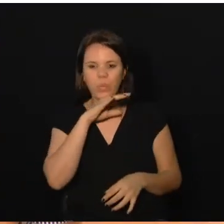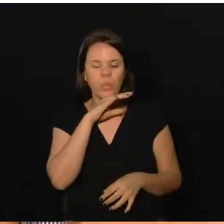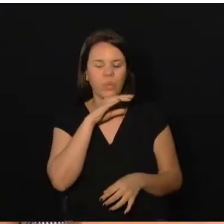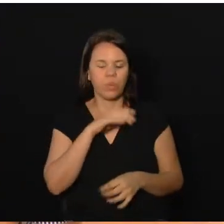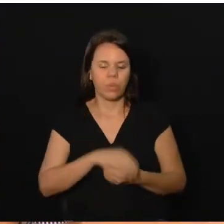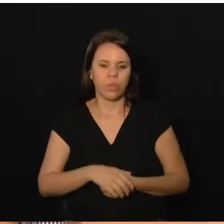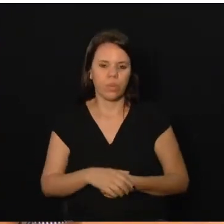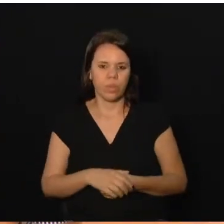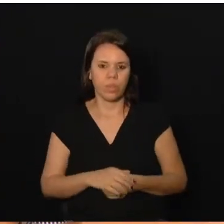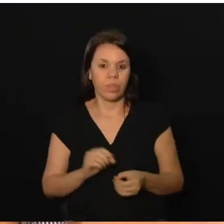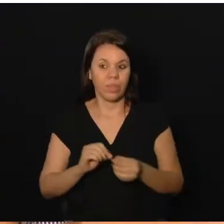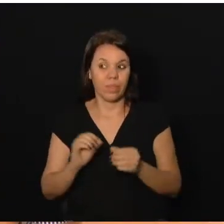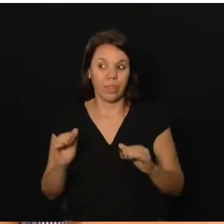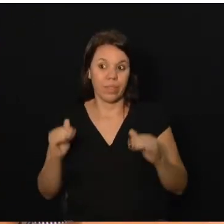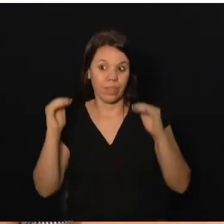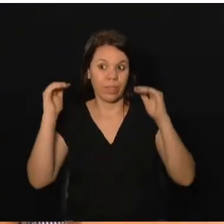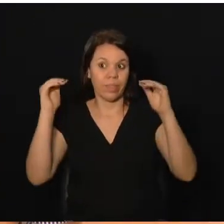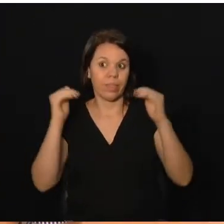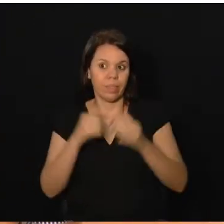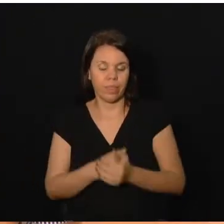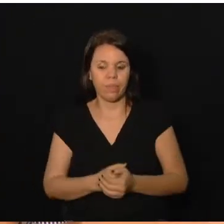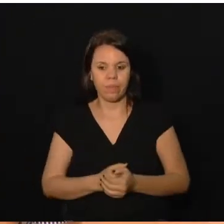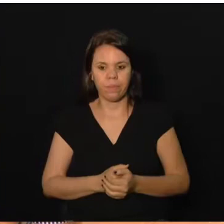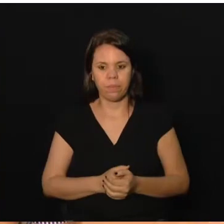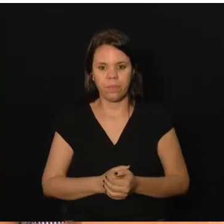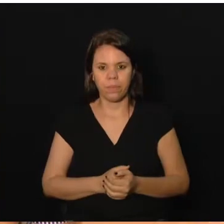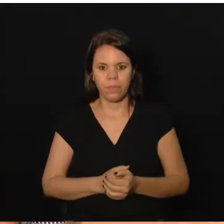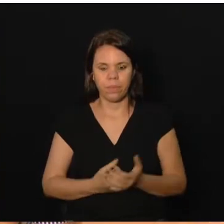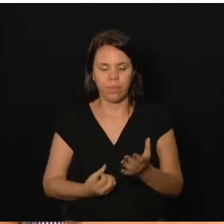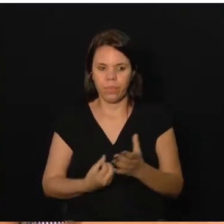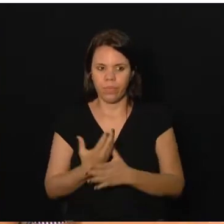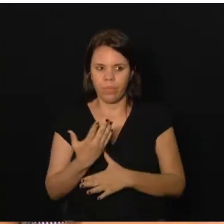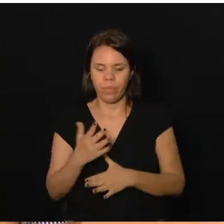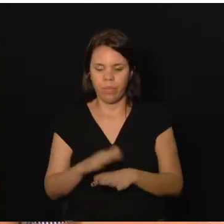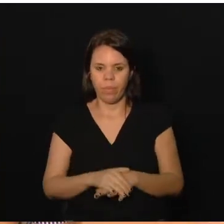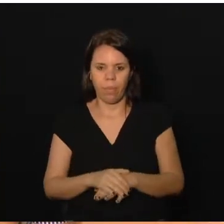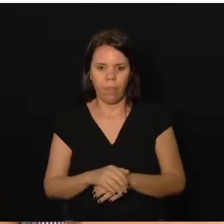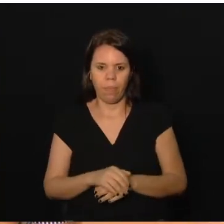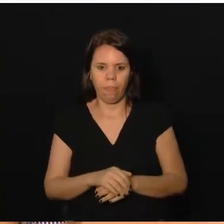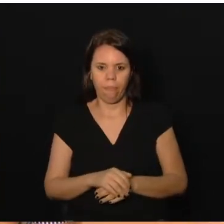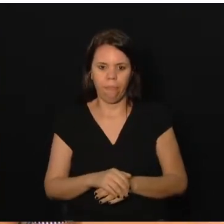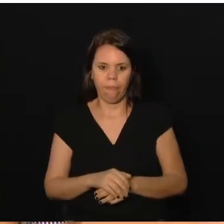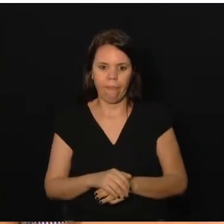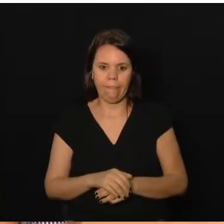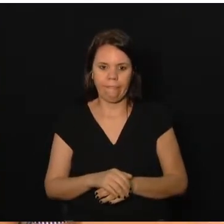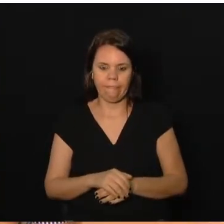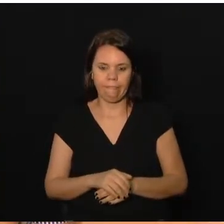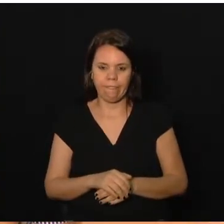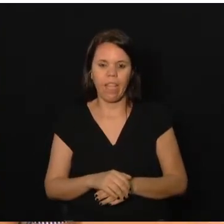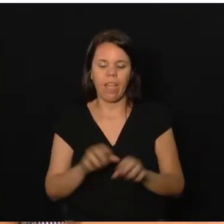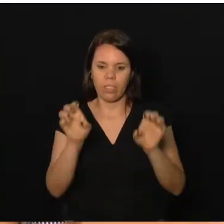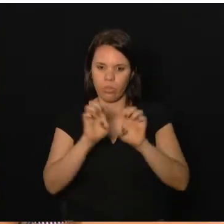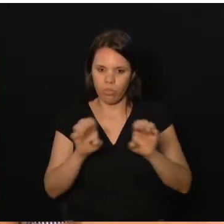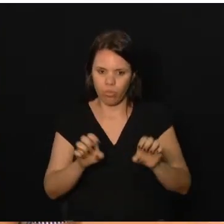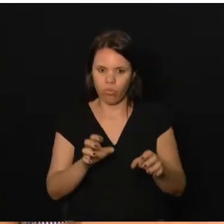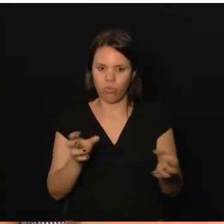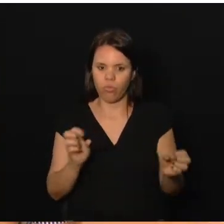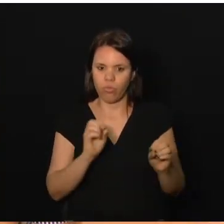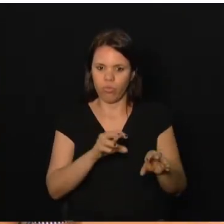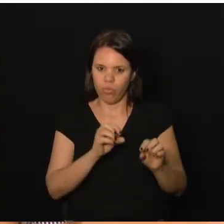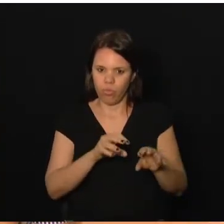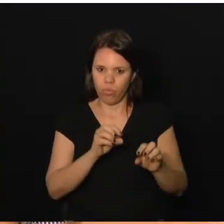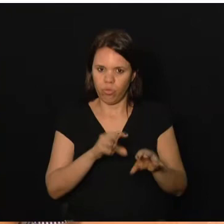isso é o que vai prevalecer muitas vezes, né? Mas o que a família funcional pode fazer é estruturar, né,